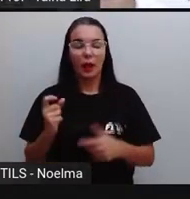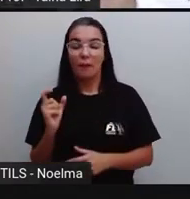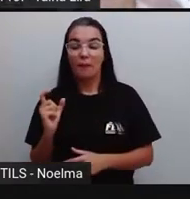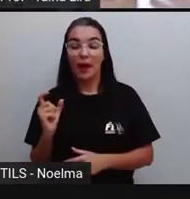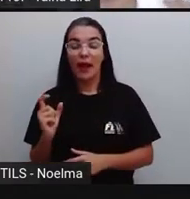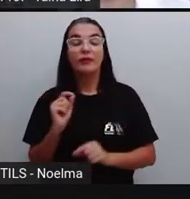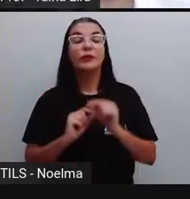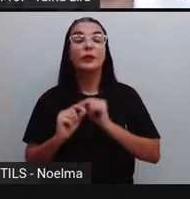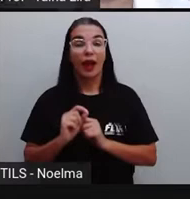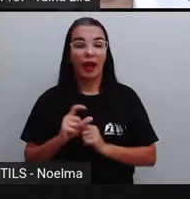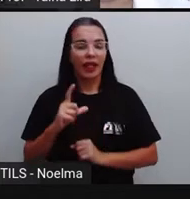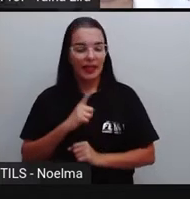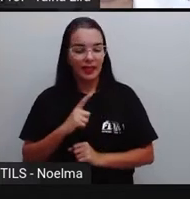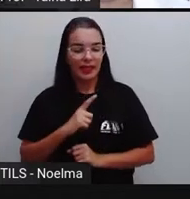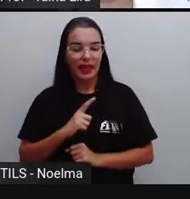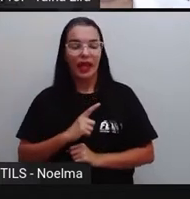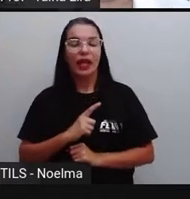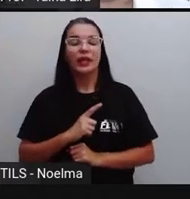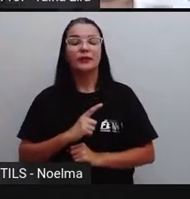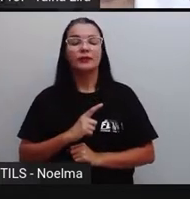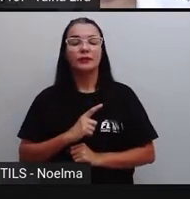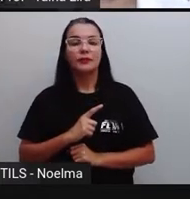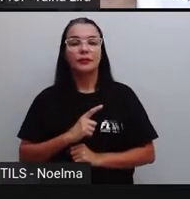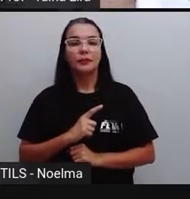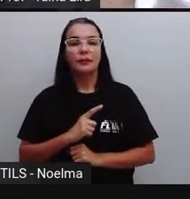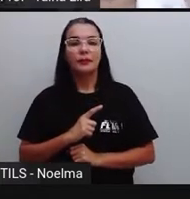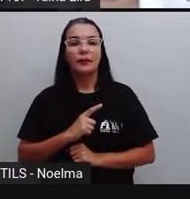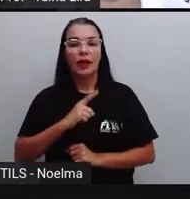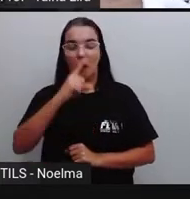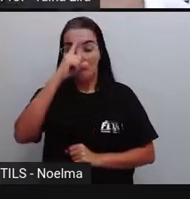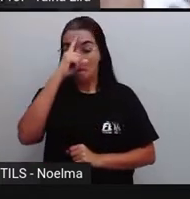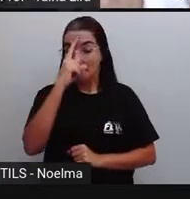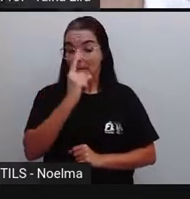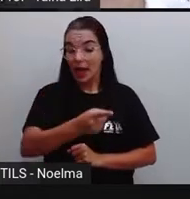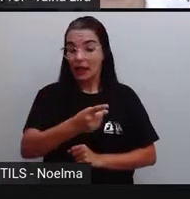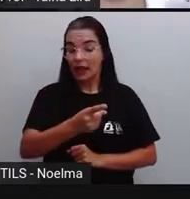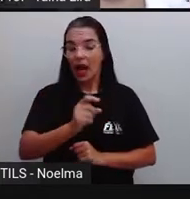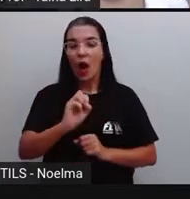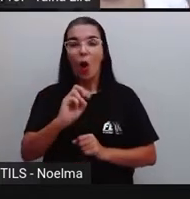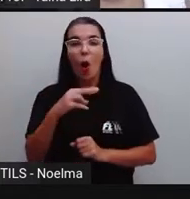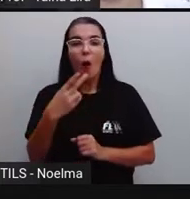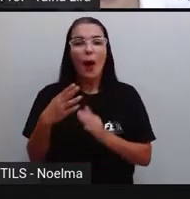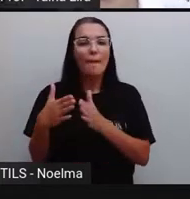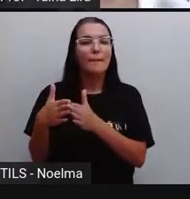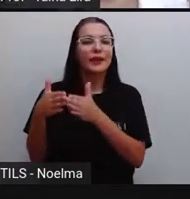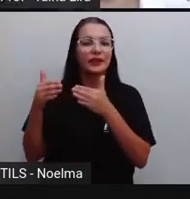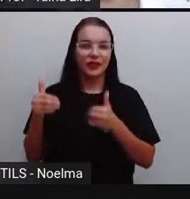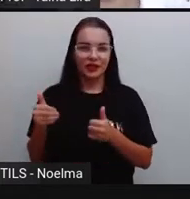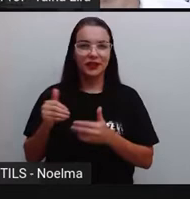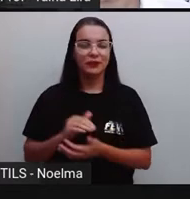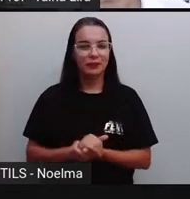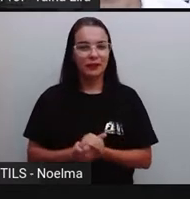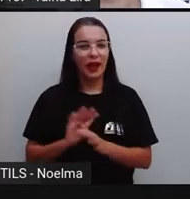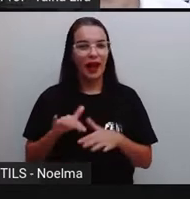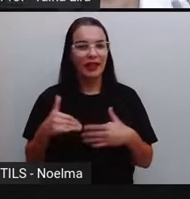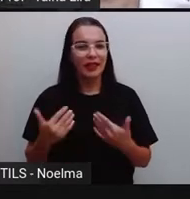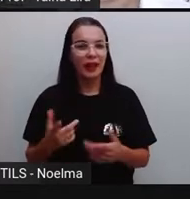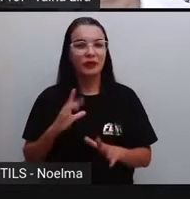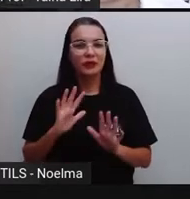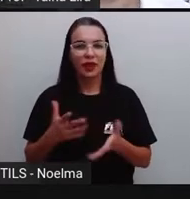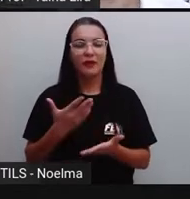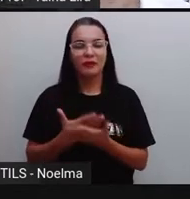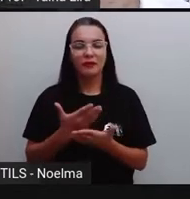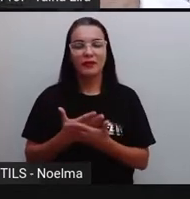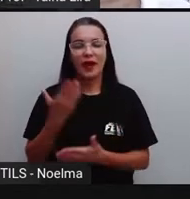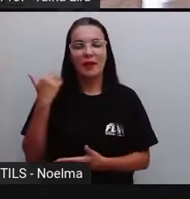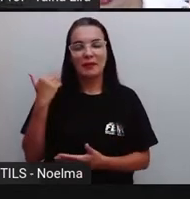palavrinhas ali que vão indicar uma ordem ou um pedido, né? Então, nós já vimos isso nas nossas